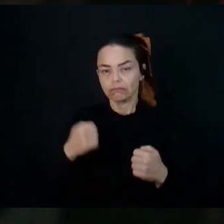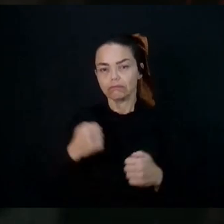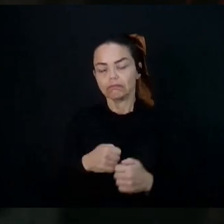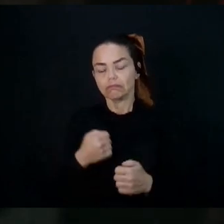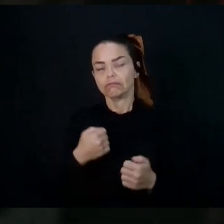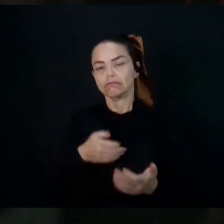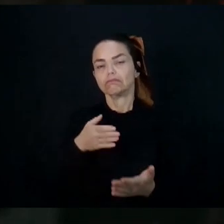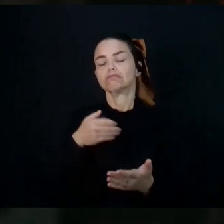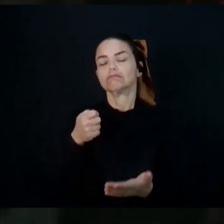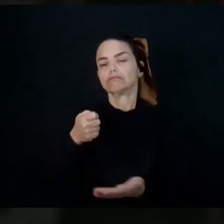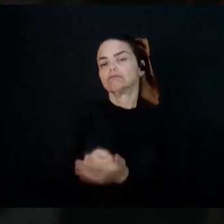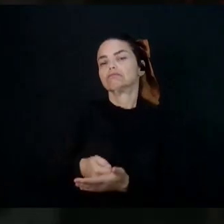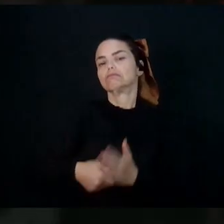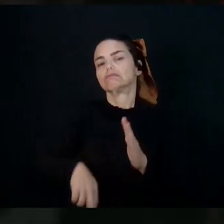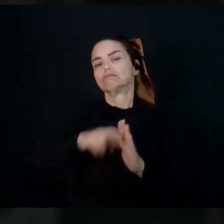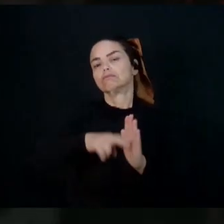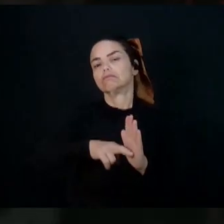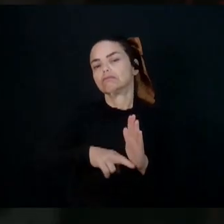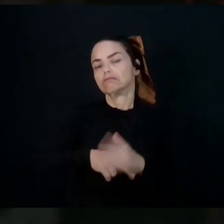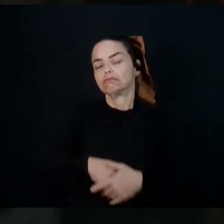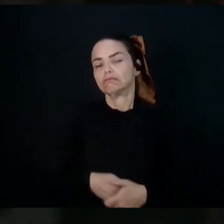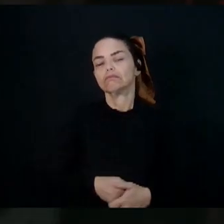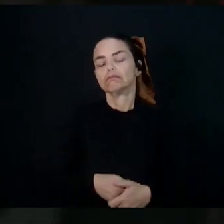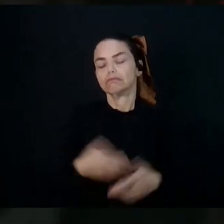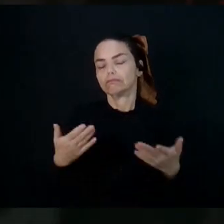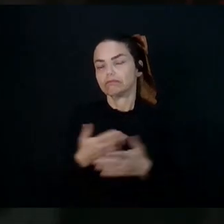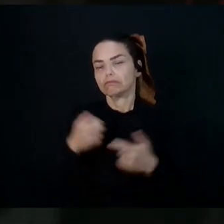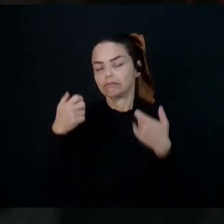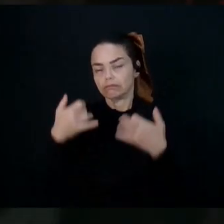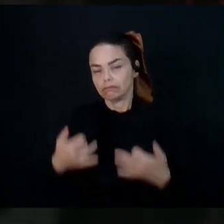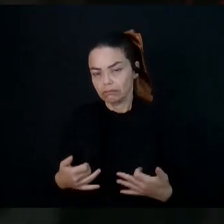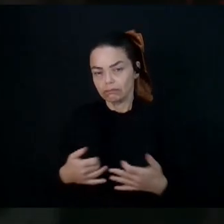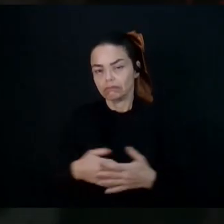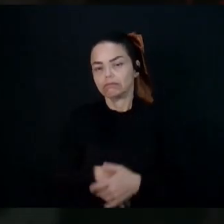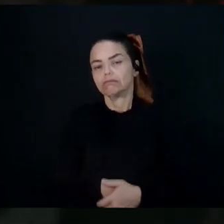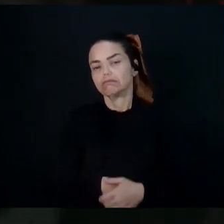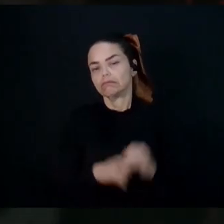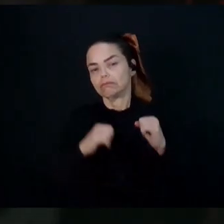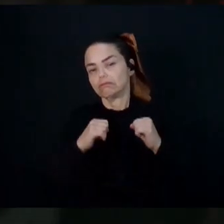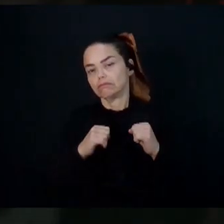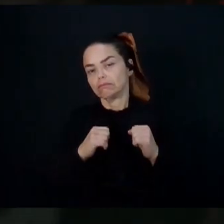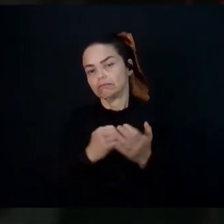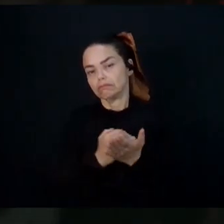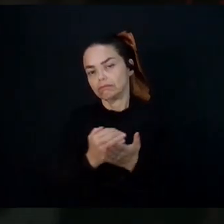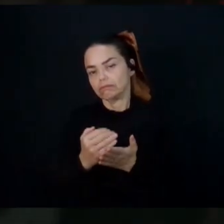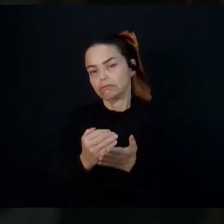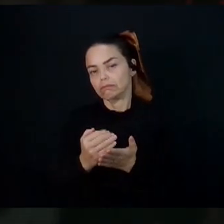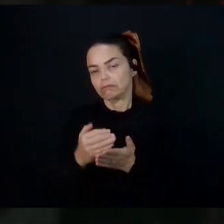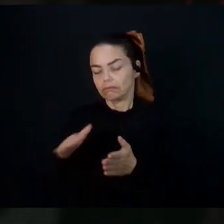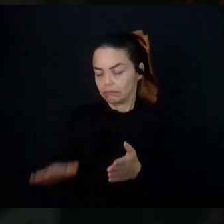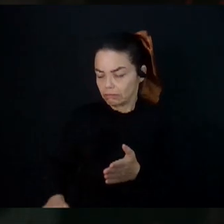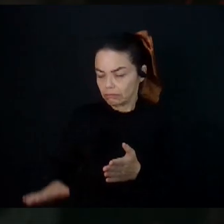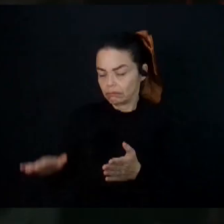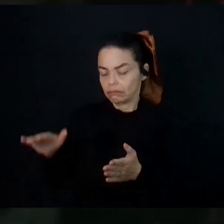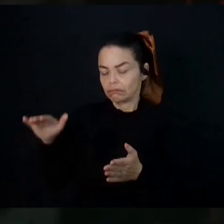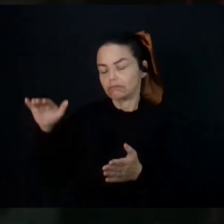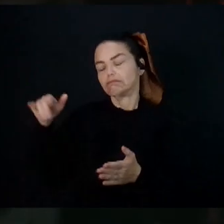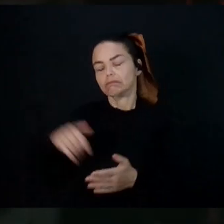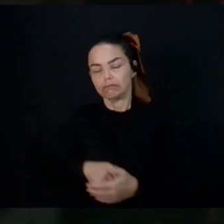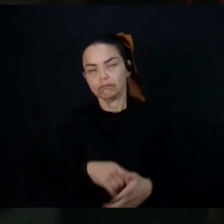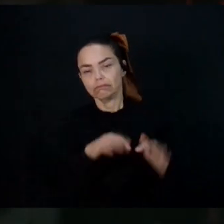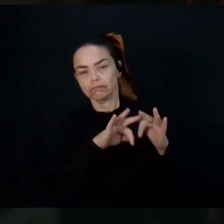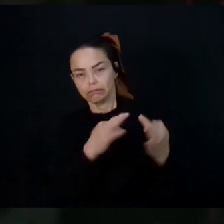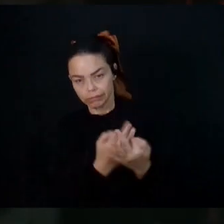porque tudo, como nós falamos hoje aqui no programa, pode começar na infância. Então, a família, ela